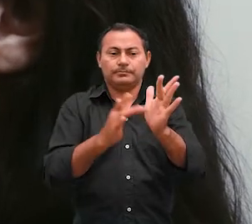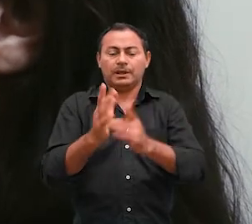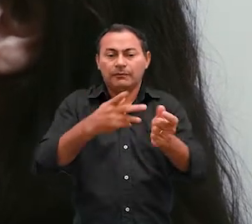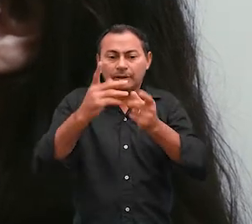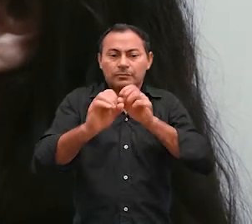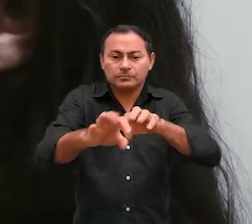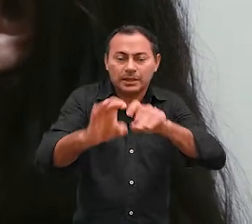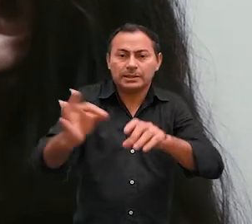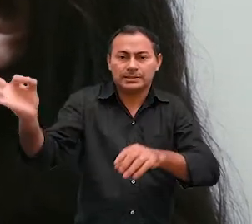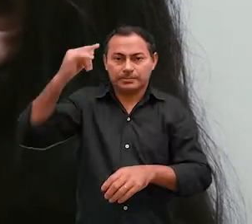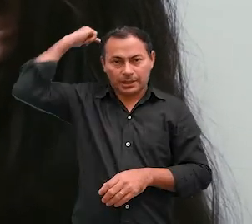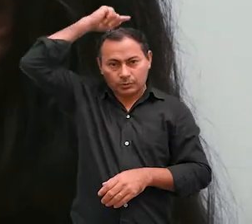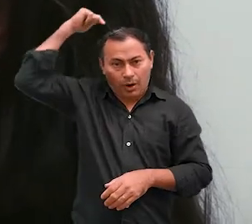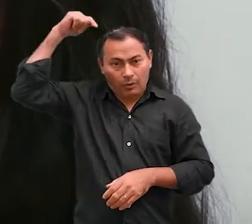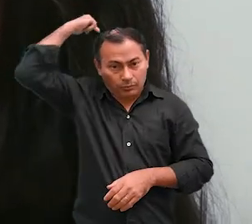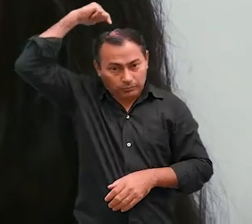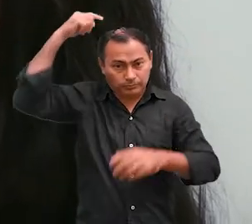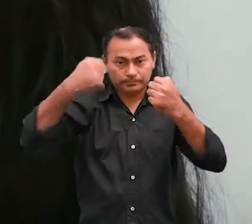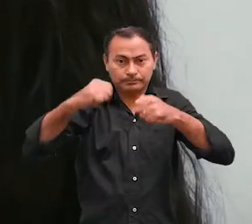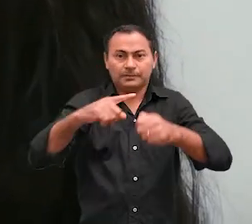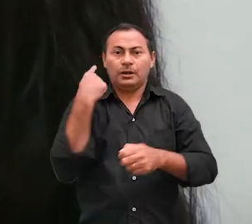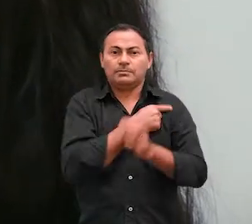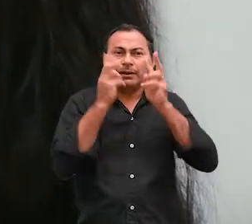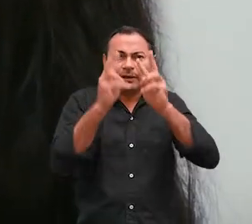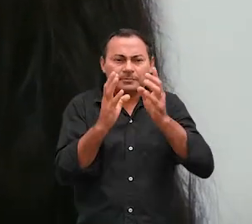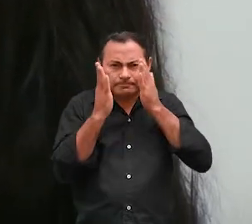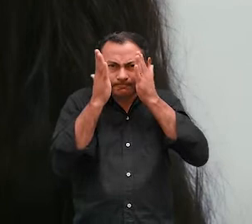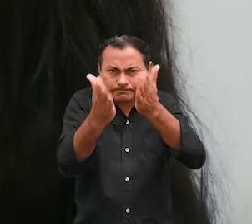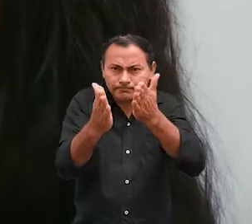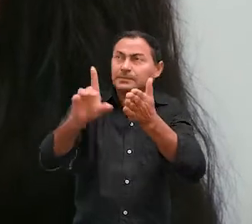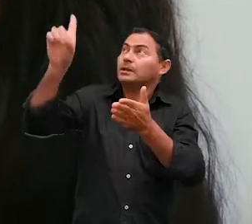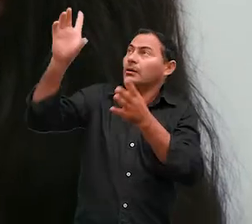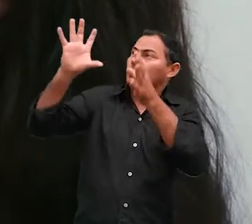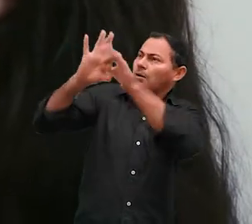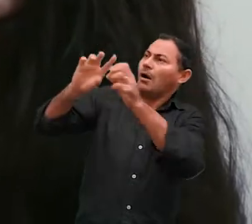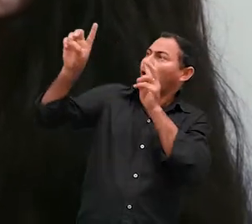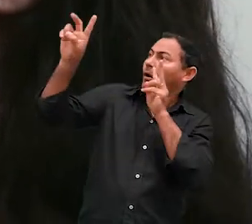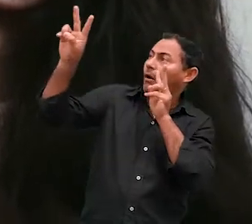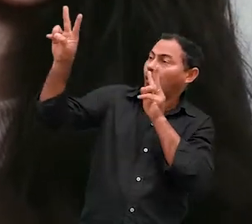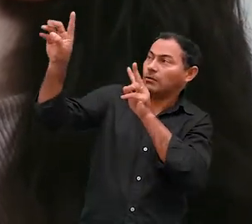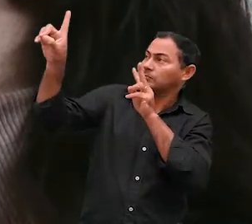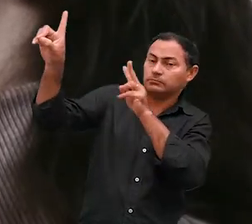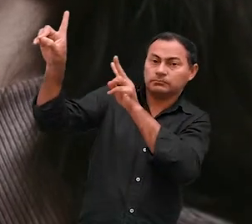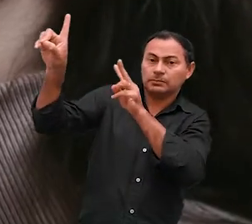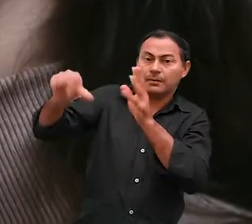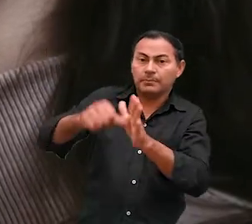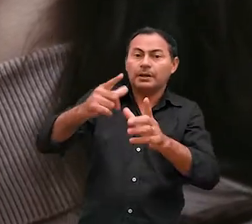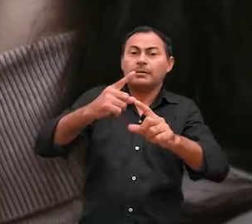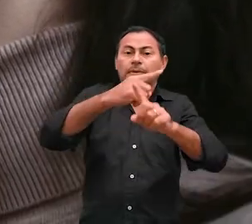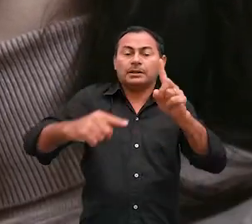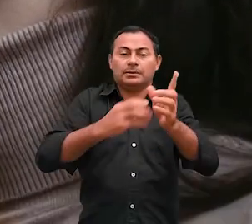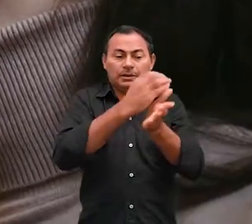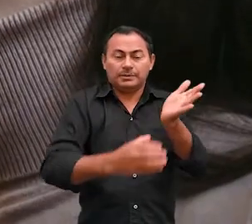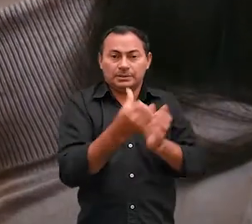sobre as disciplinas espirituais necessárias para que nossos olhares se fixe no alto e esse é um assunto da